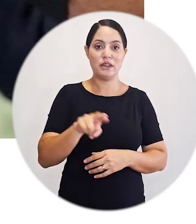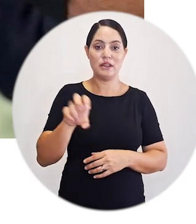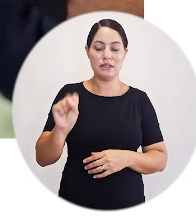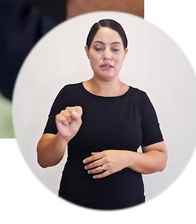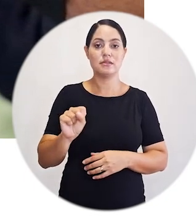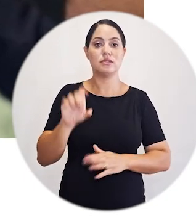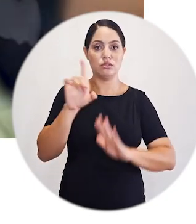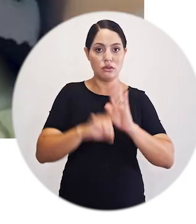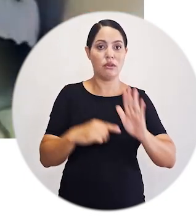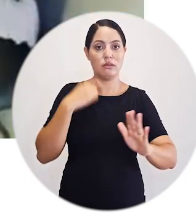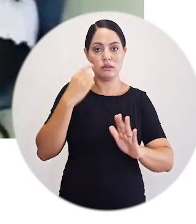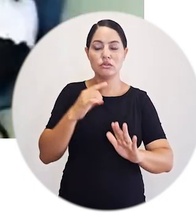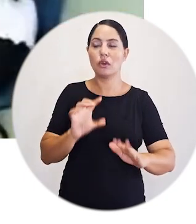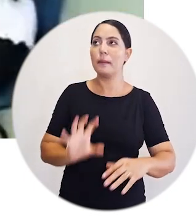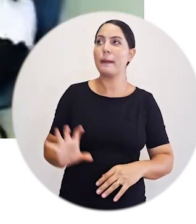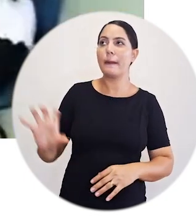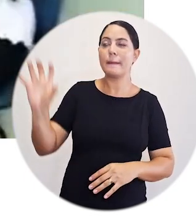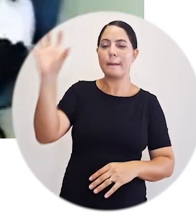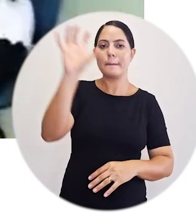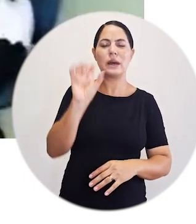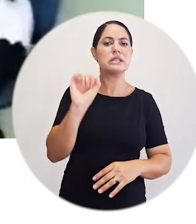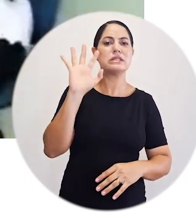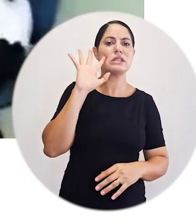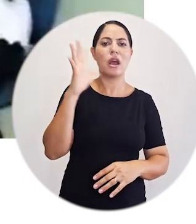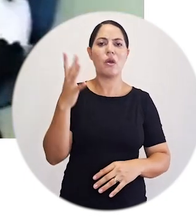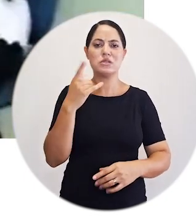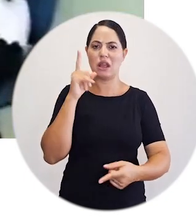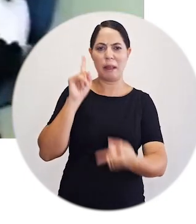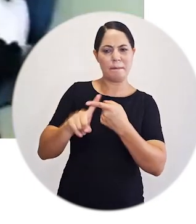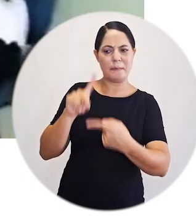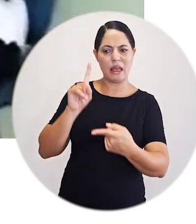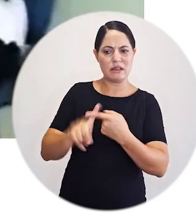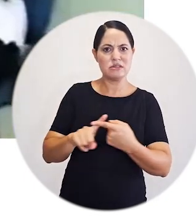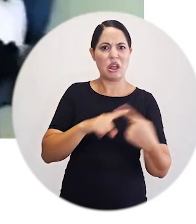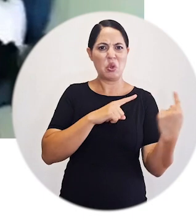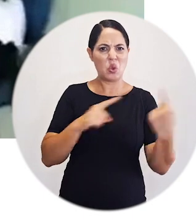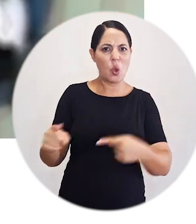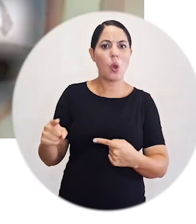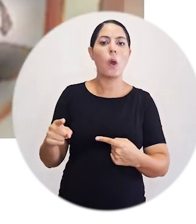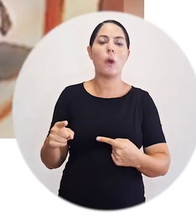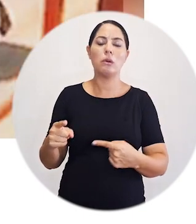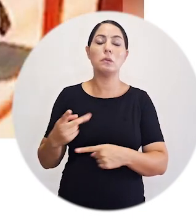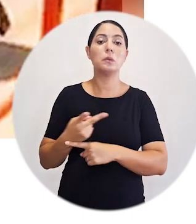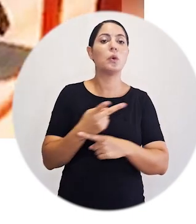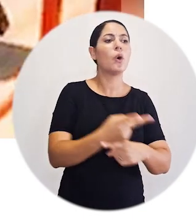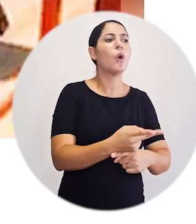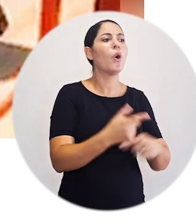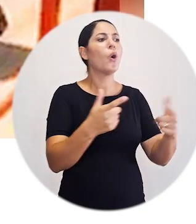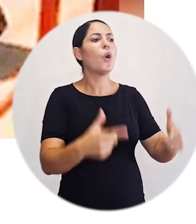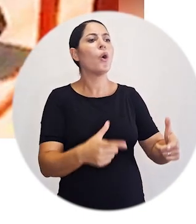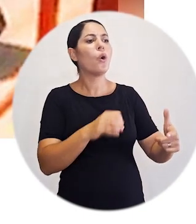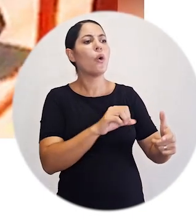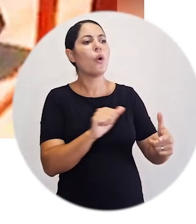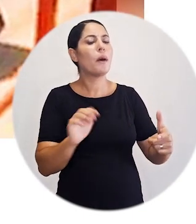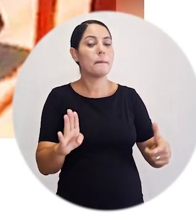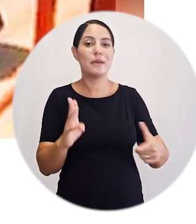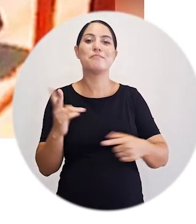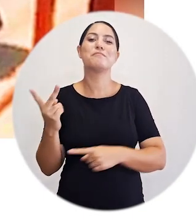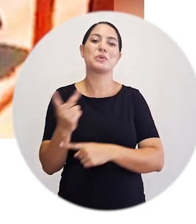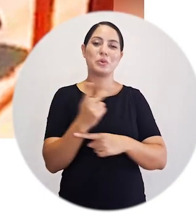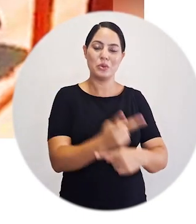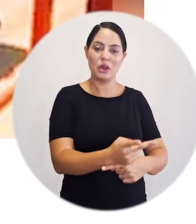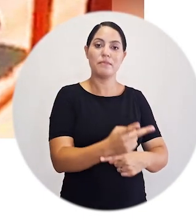prerrogativas, no sentido de orientar sempre que ocorrer alguma ameaça, sempre que o advogado sentir-se ameaçado, procurar a instituição da OAB